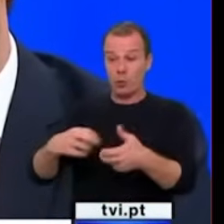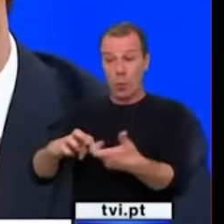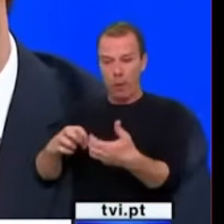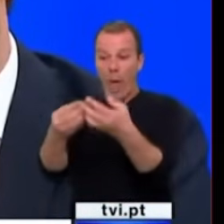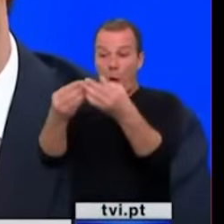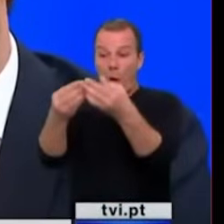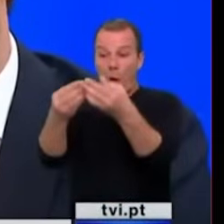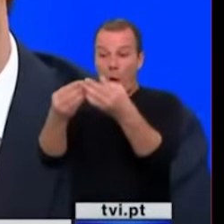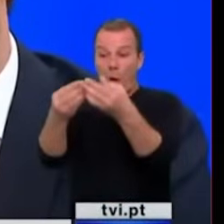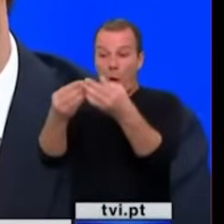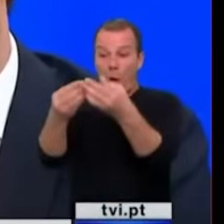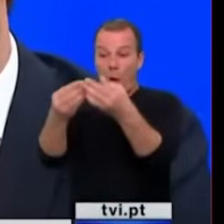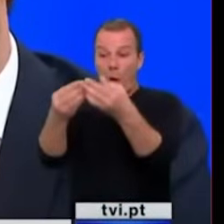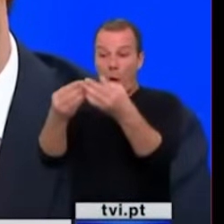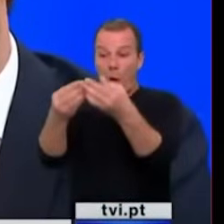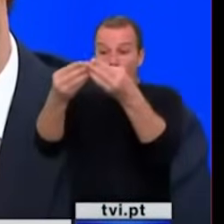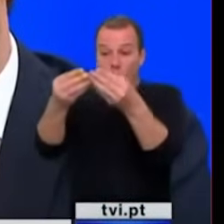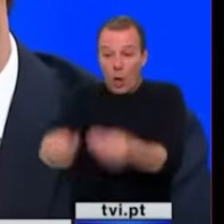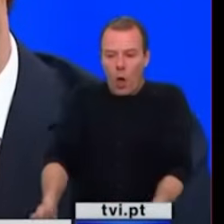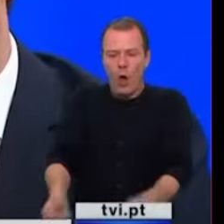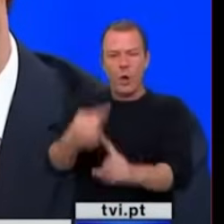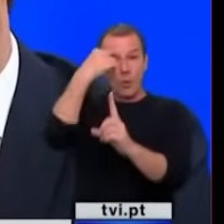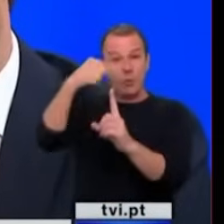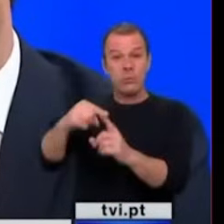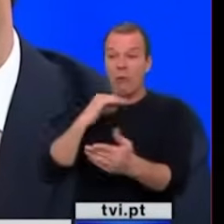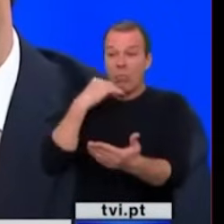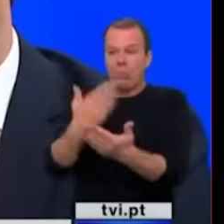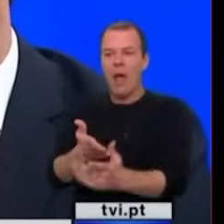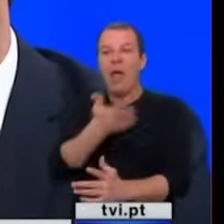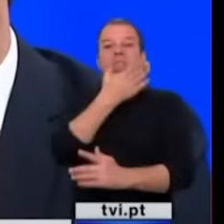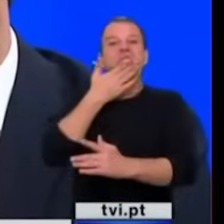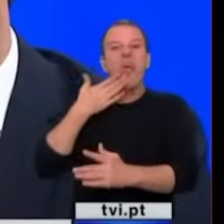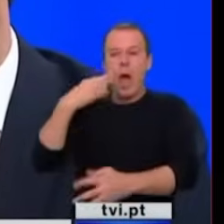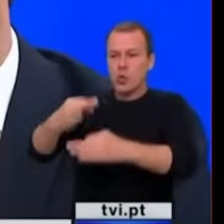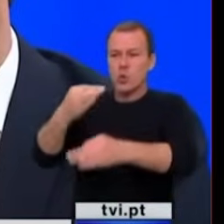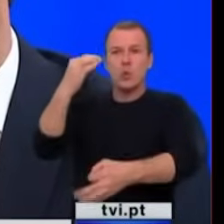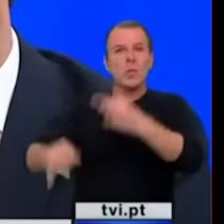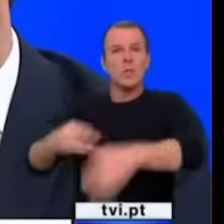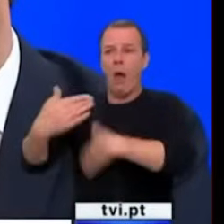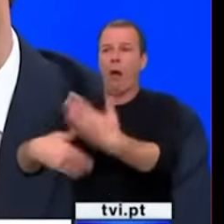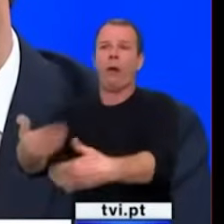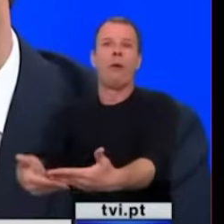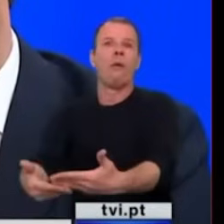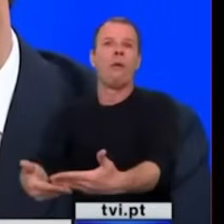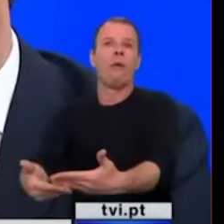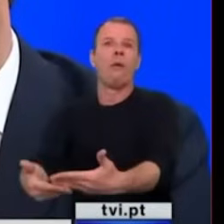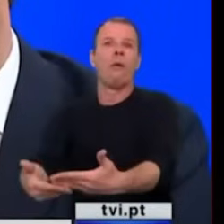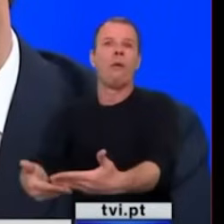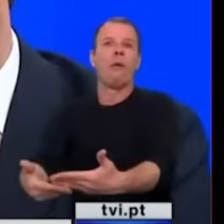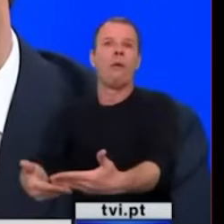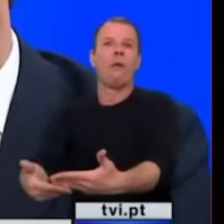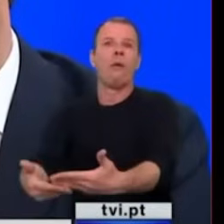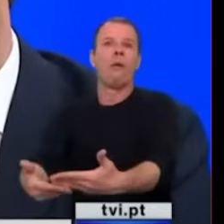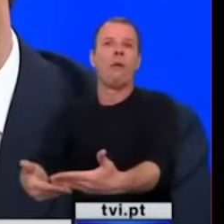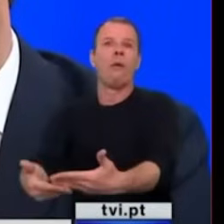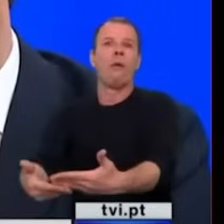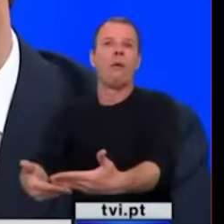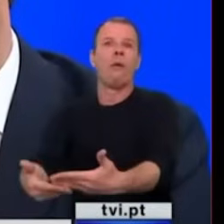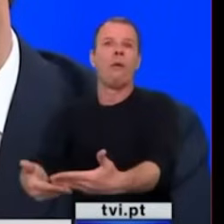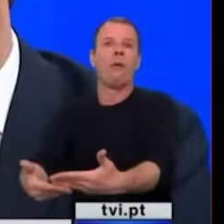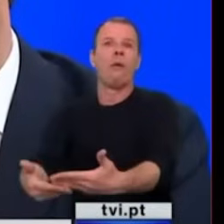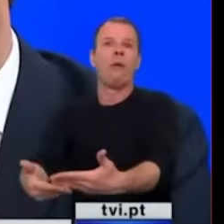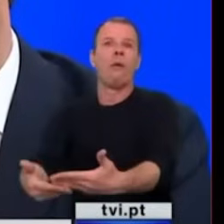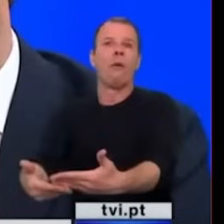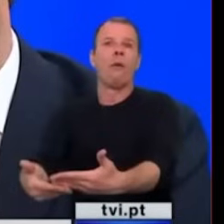nós para Nó quado Mas recorreu conseguirmos ter uma Justiça mais célere dando condições a quem faz a investiga recorreu se correu deve ter